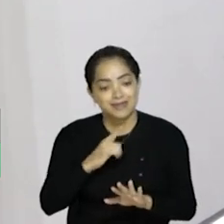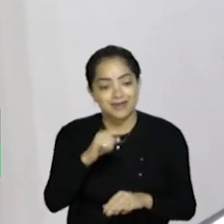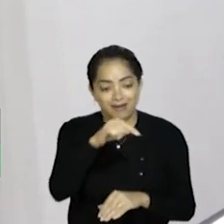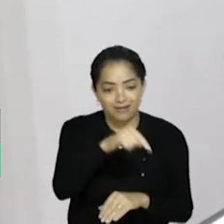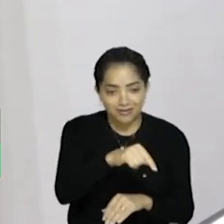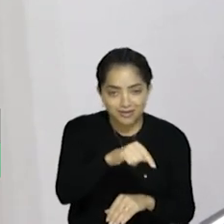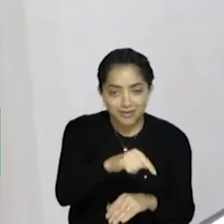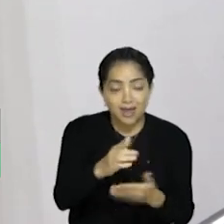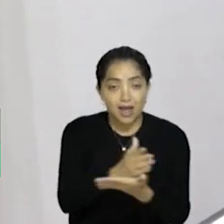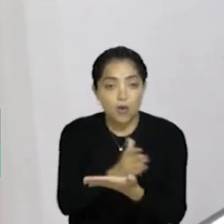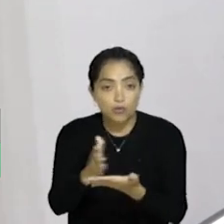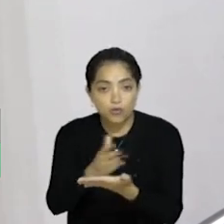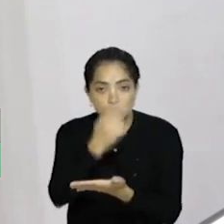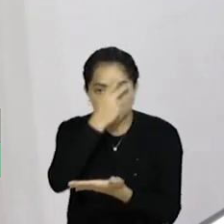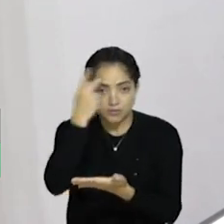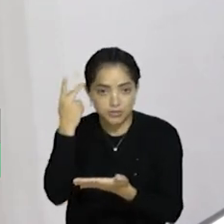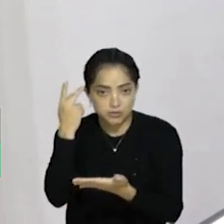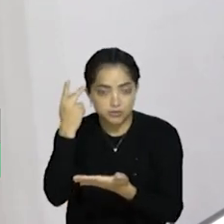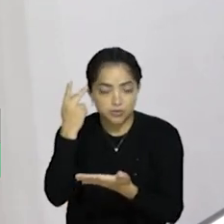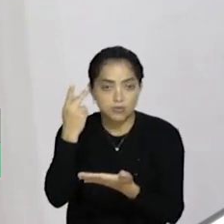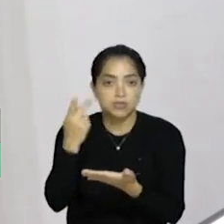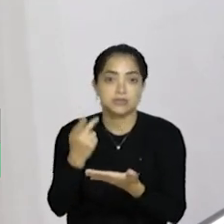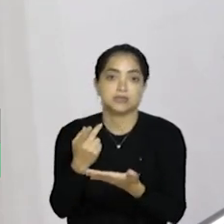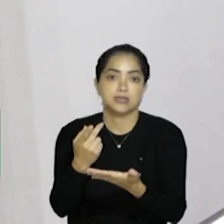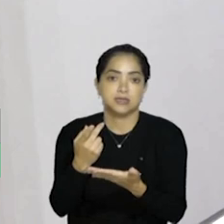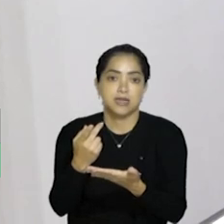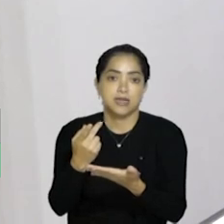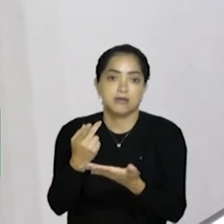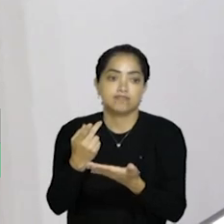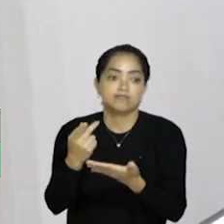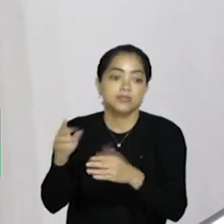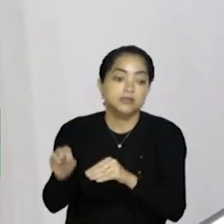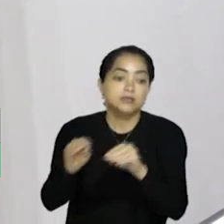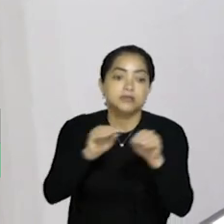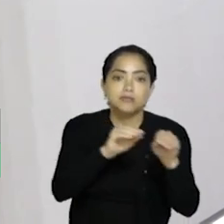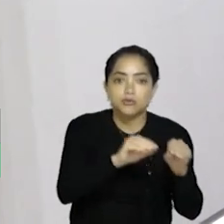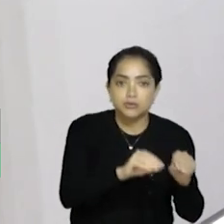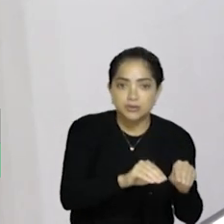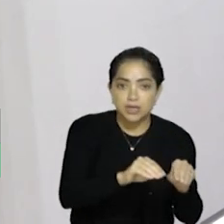alguns elementos que vieram nesse bairro